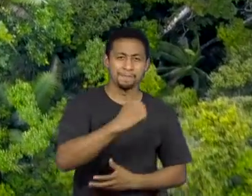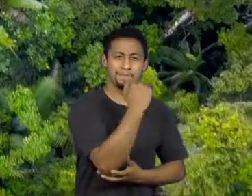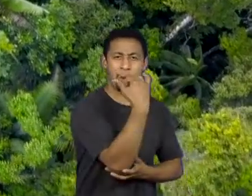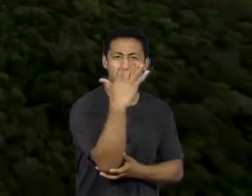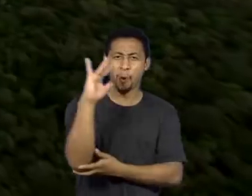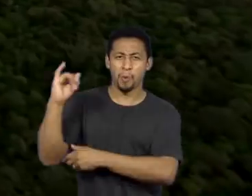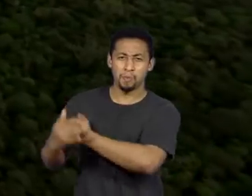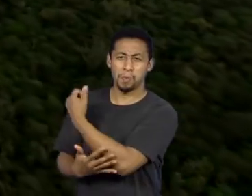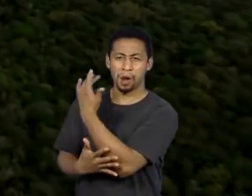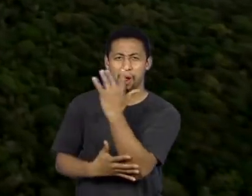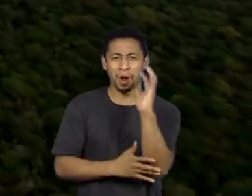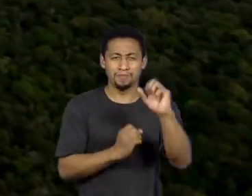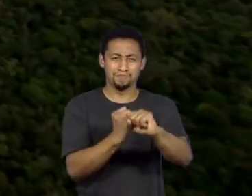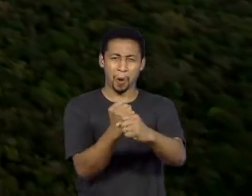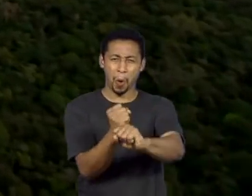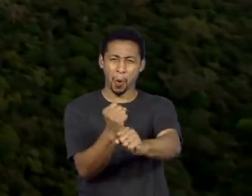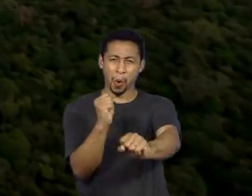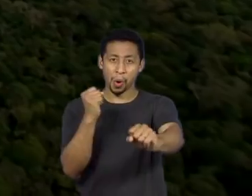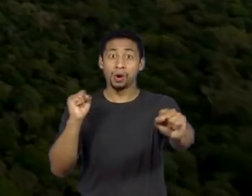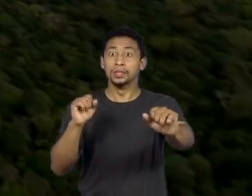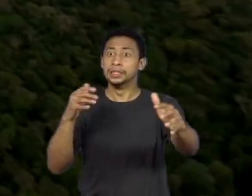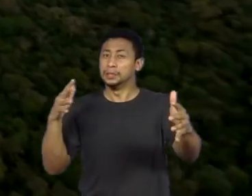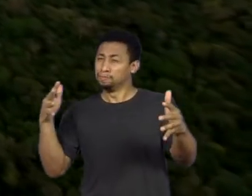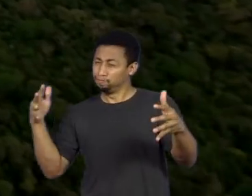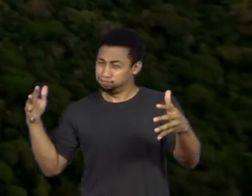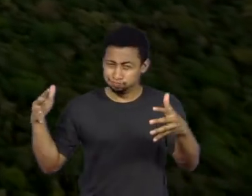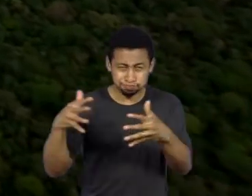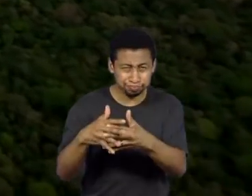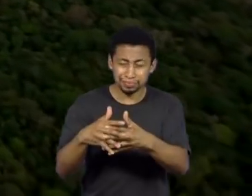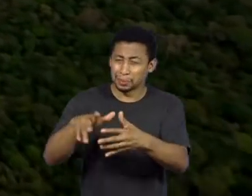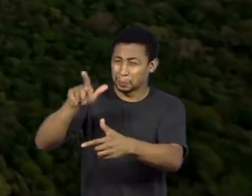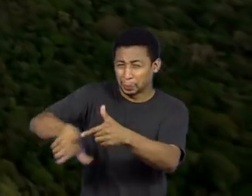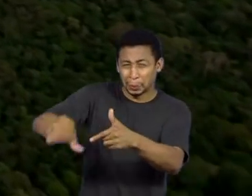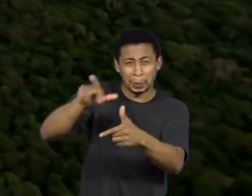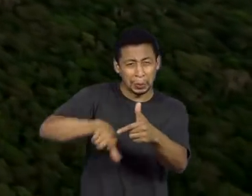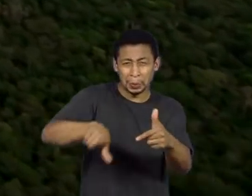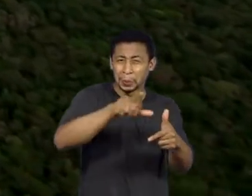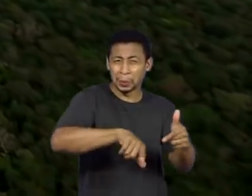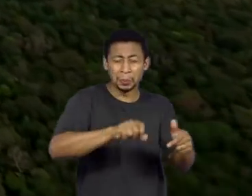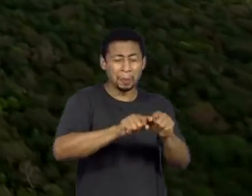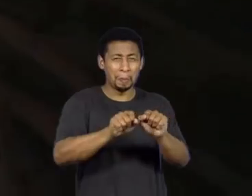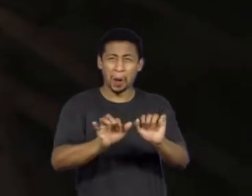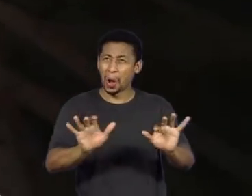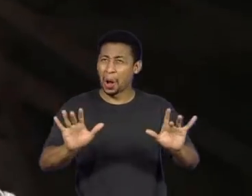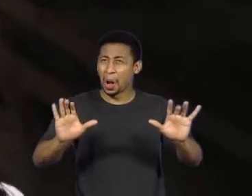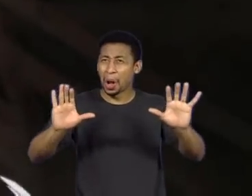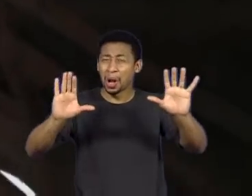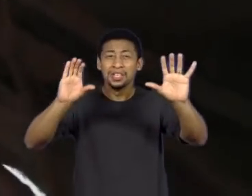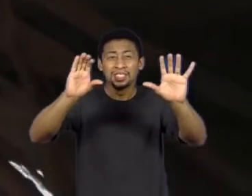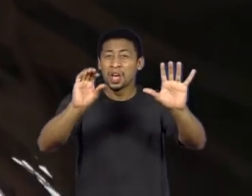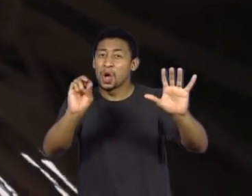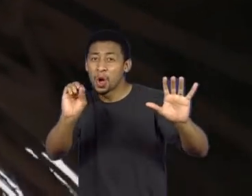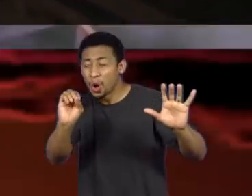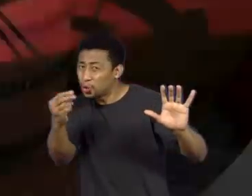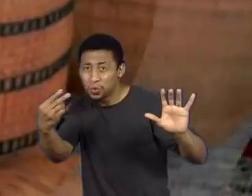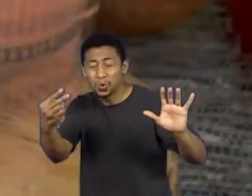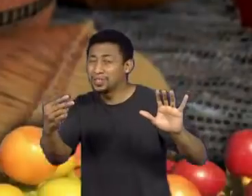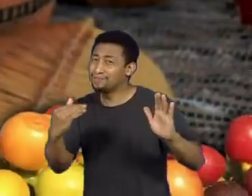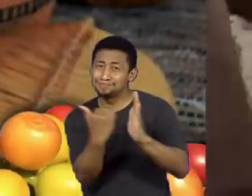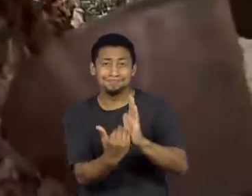floresta tropical do mundo entra em colapso ambiental e já emite mais carbono do que consegue absorver.